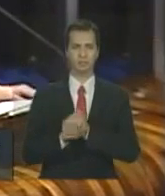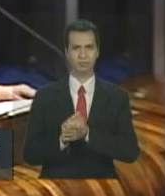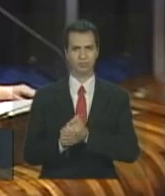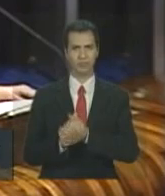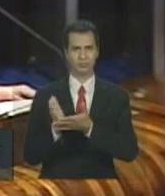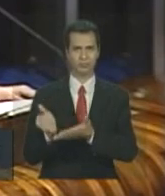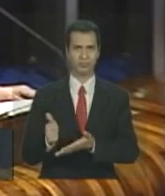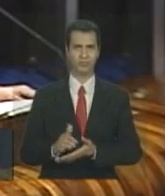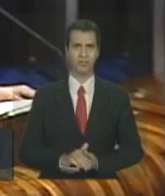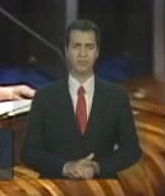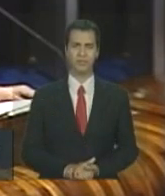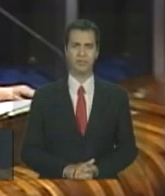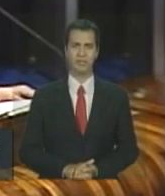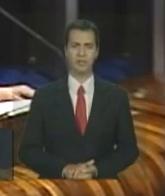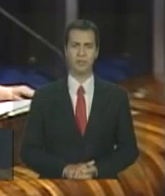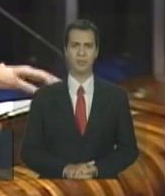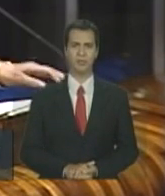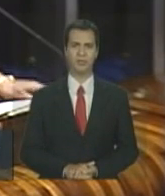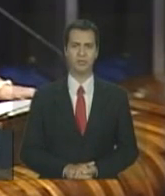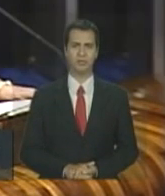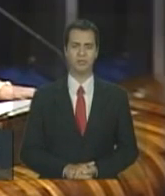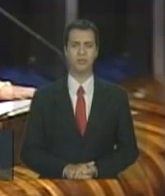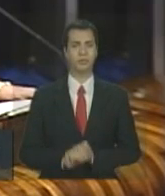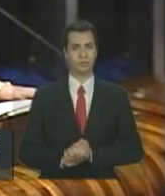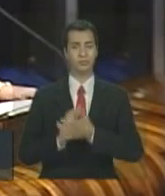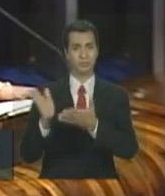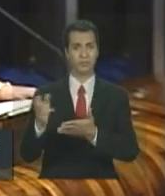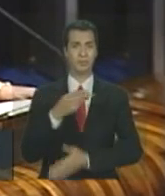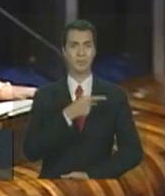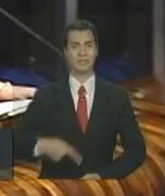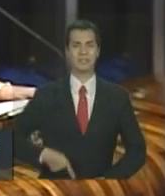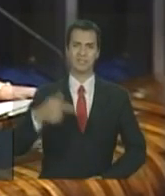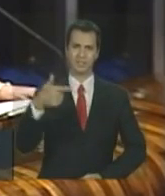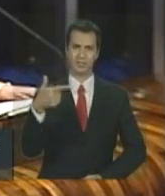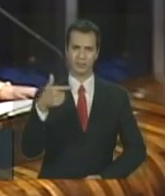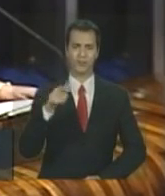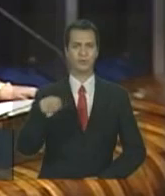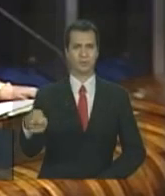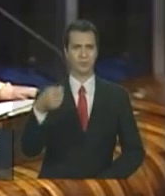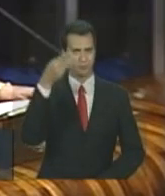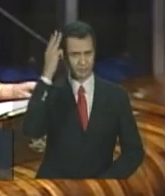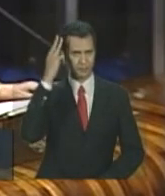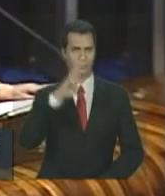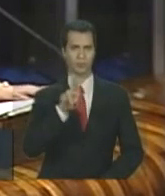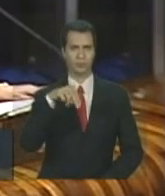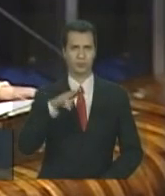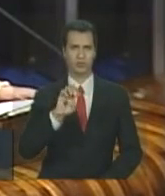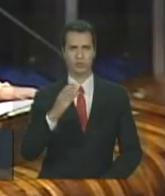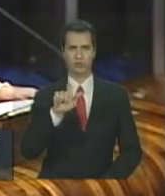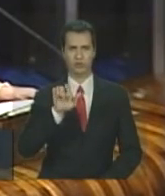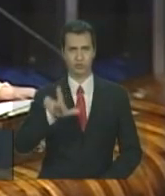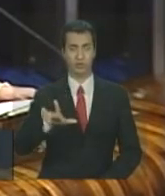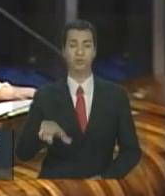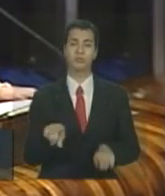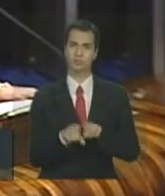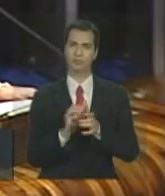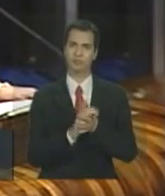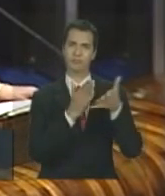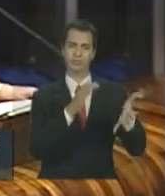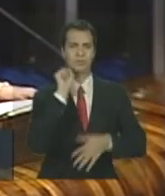cumprimentando o vice-presidente da República, Michel Temer, o senador José Sarney, presidente do